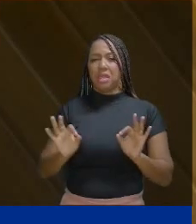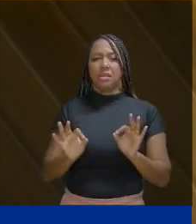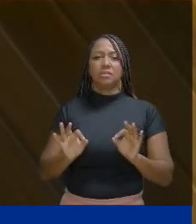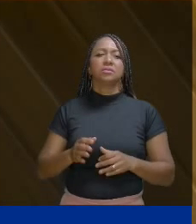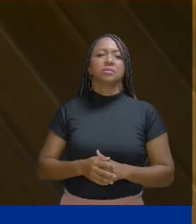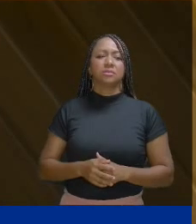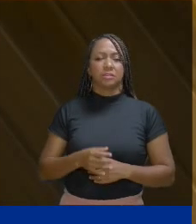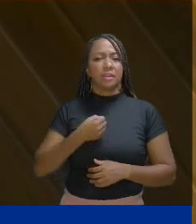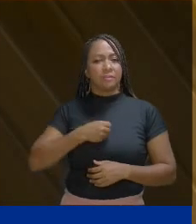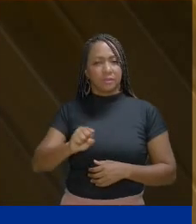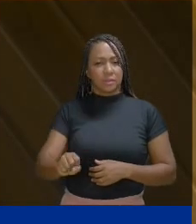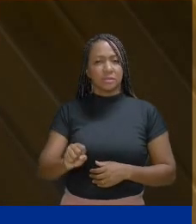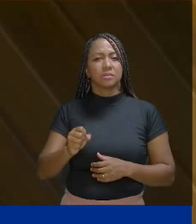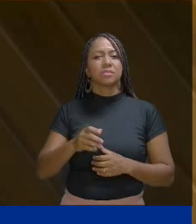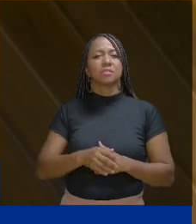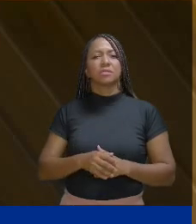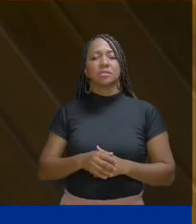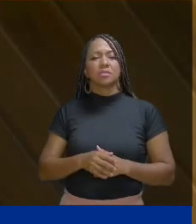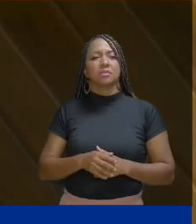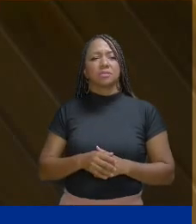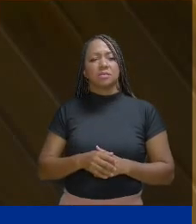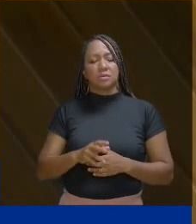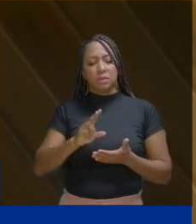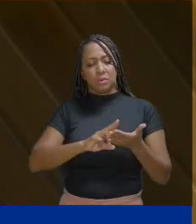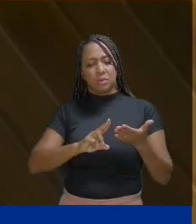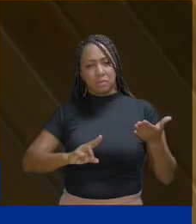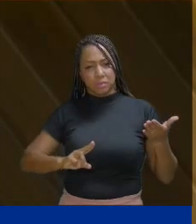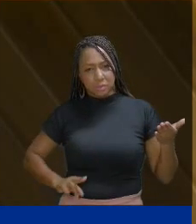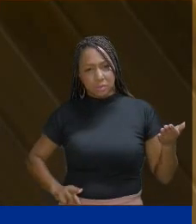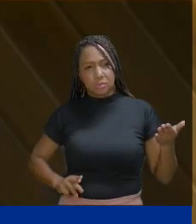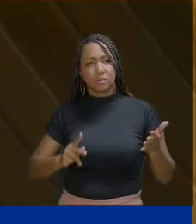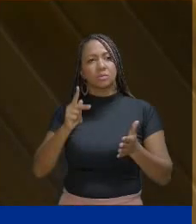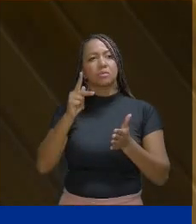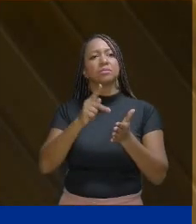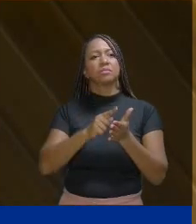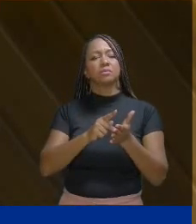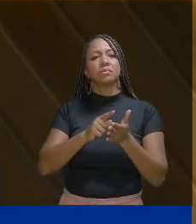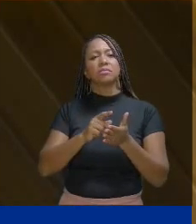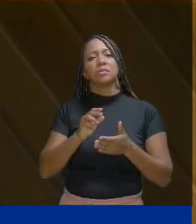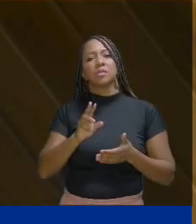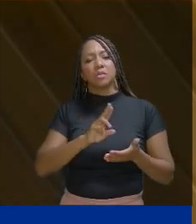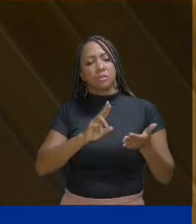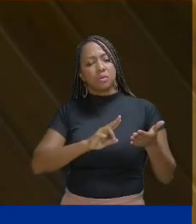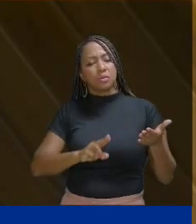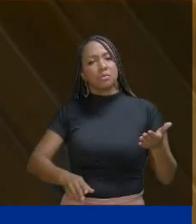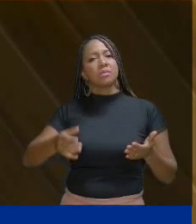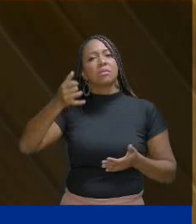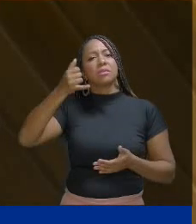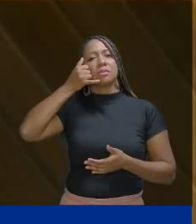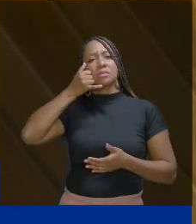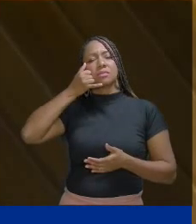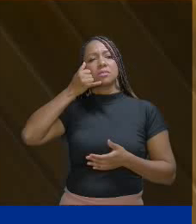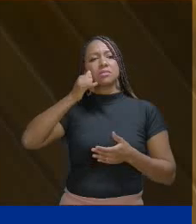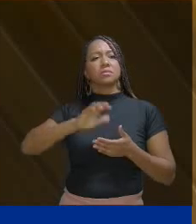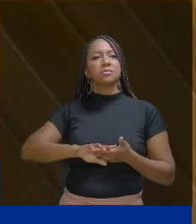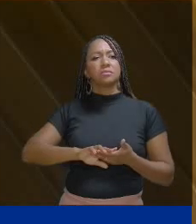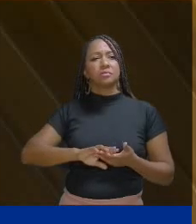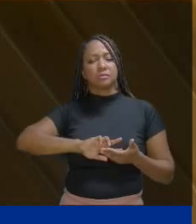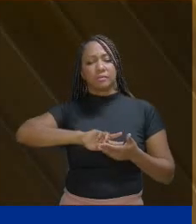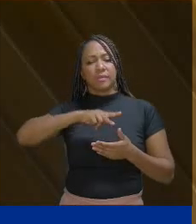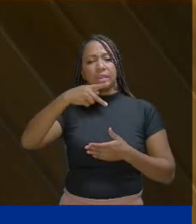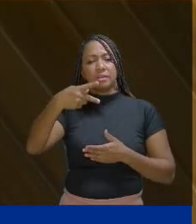eleitores. Defendeu que a suposta lista de eleitores era, na verdade, uma agenda de contatos e que a transferência